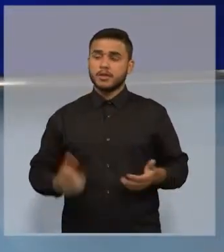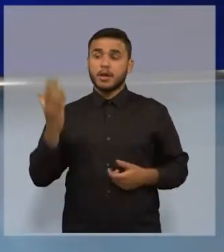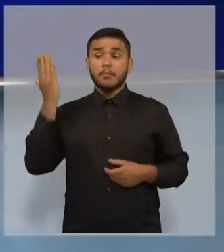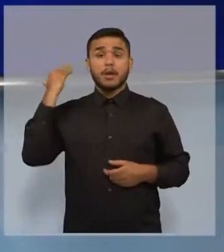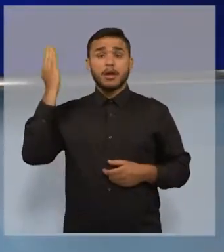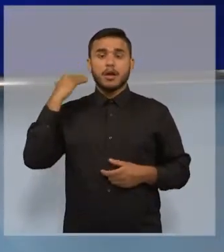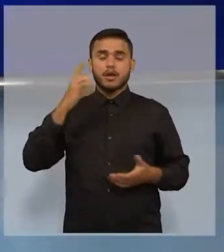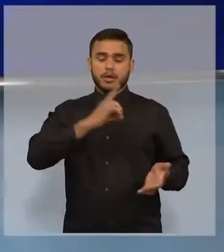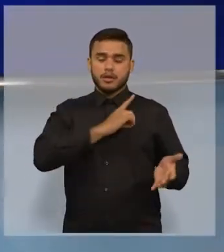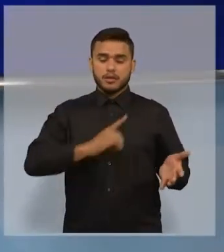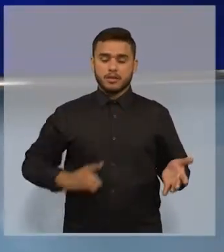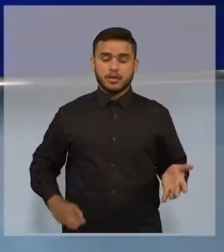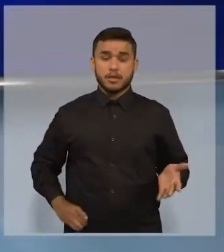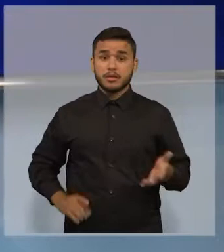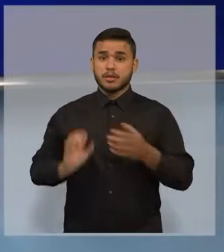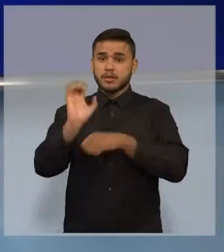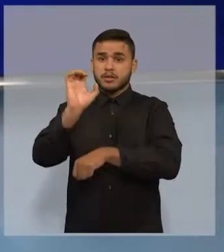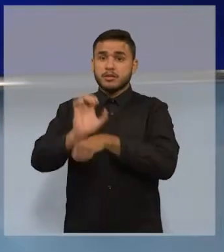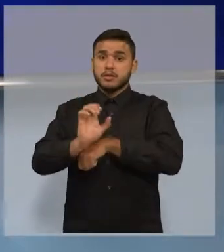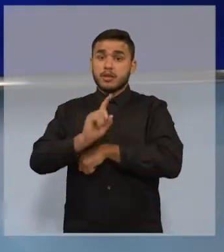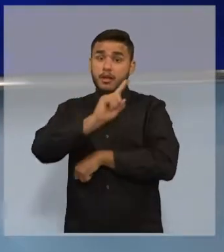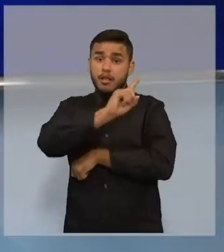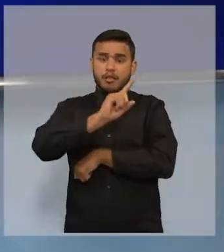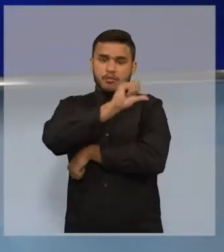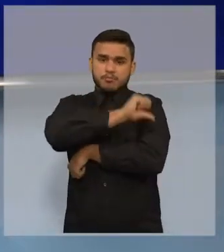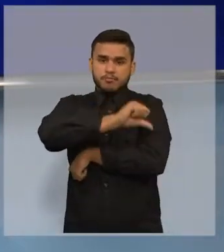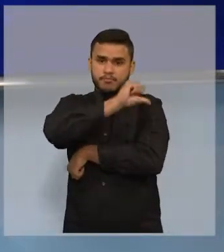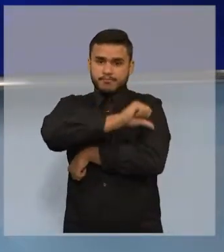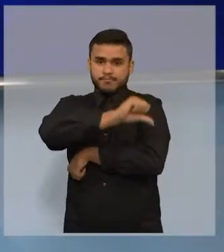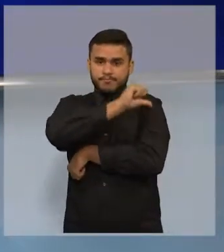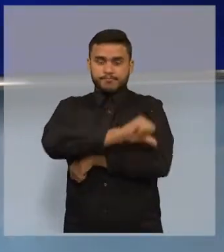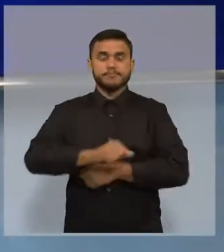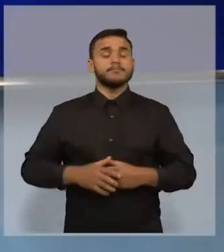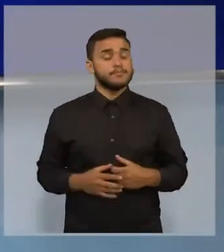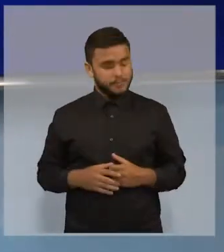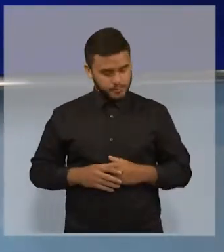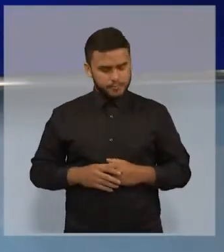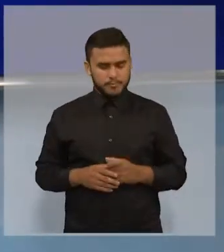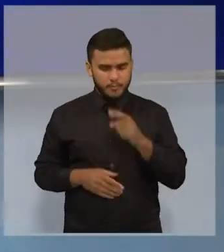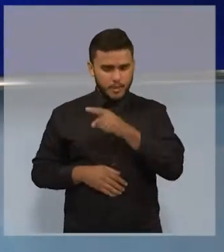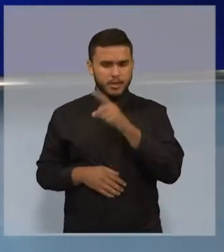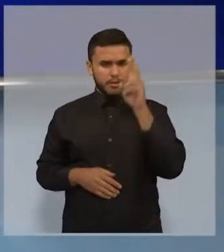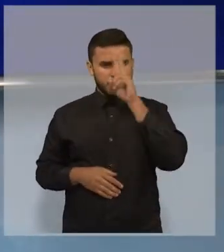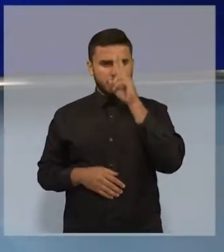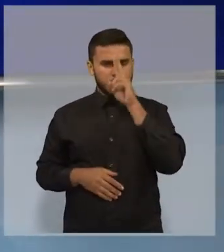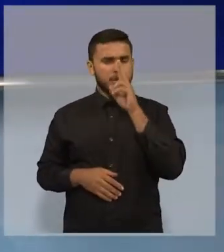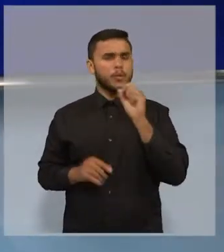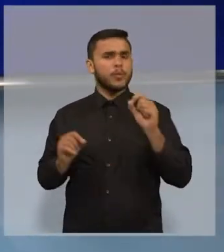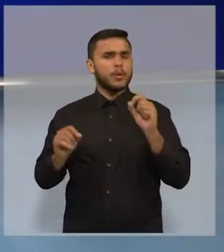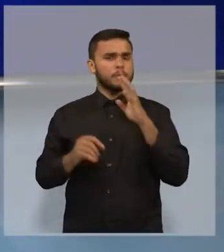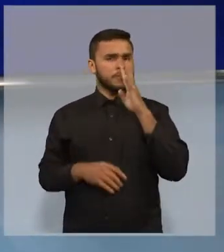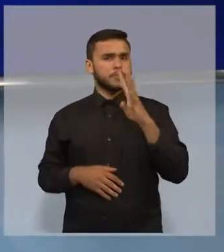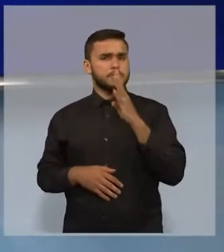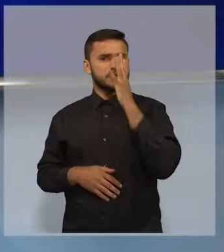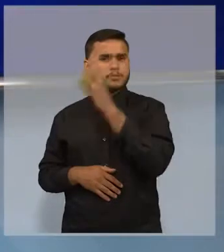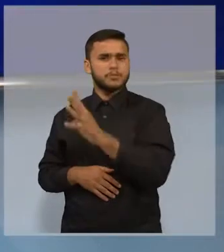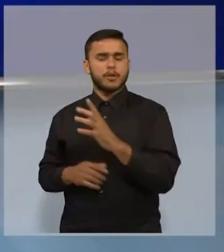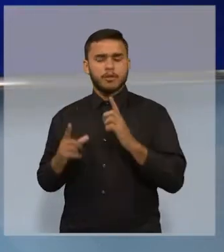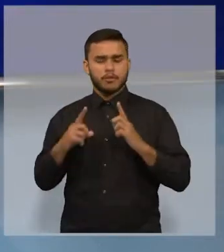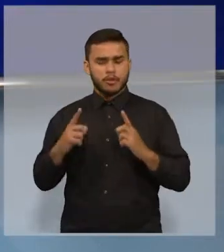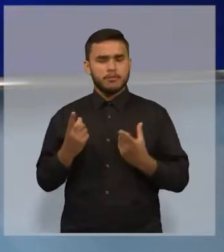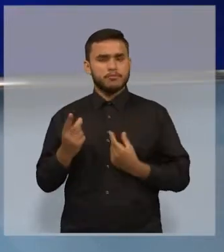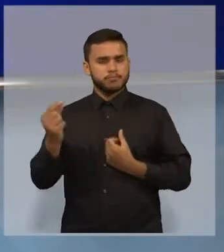Bolsonaro, do período em que ele era deputado na Assembleia Legislativa do Rio de Janeiro. E, segundo as